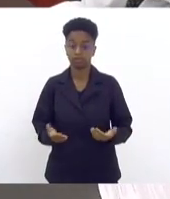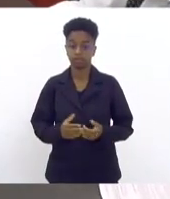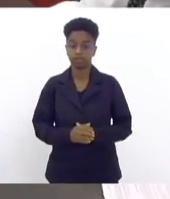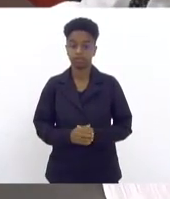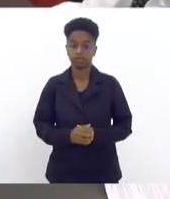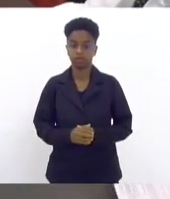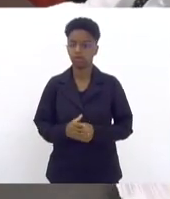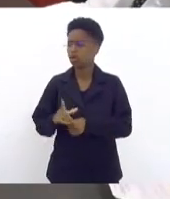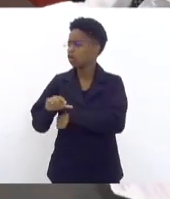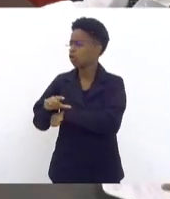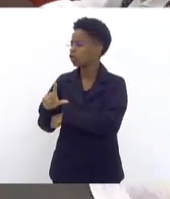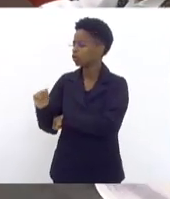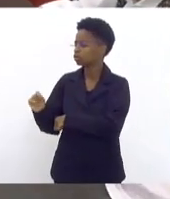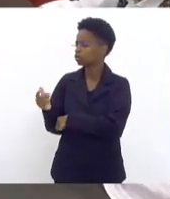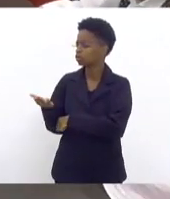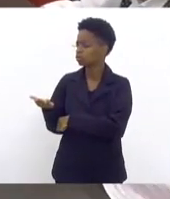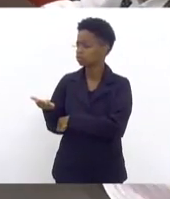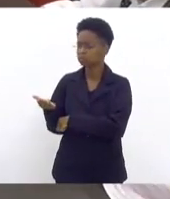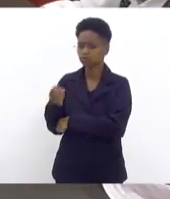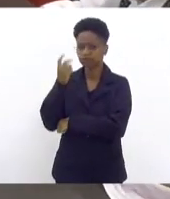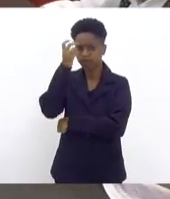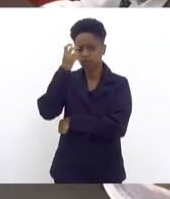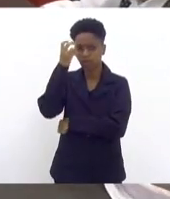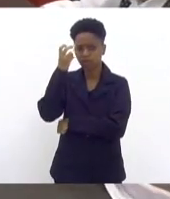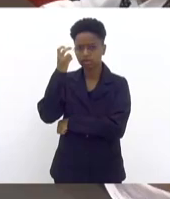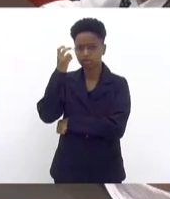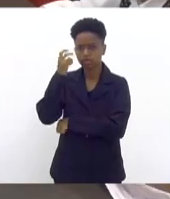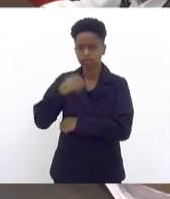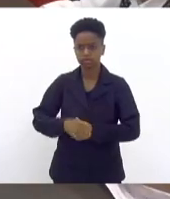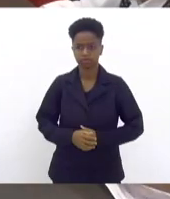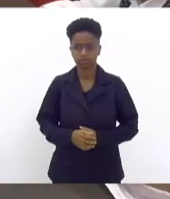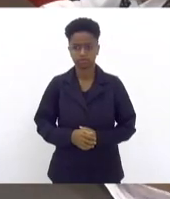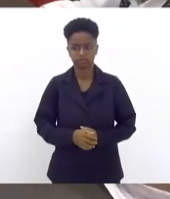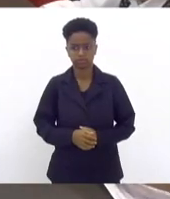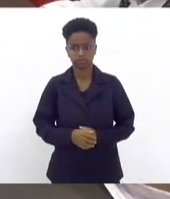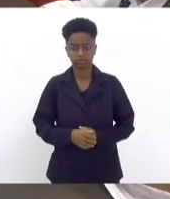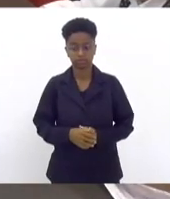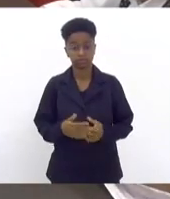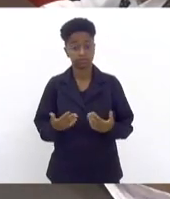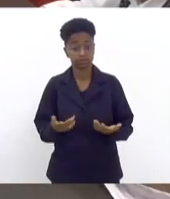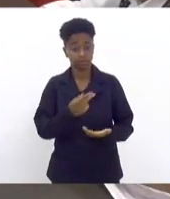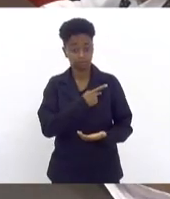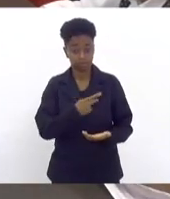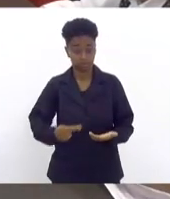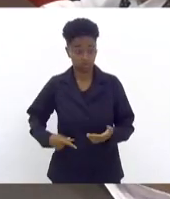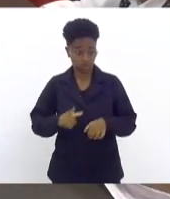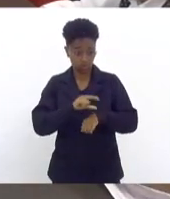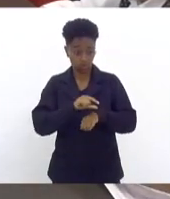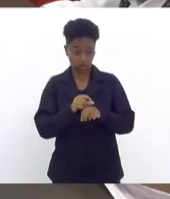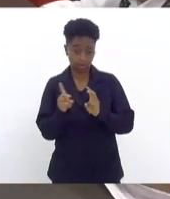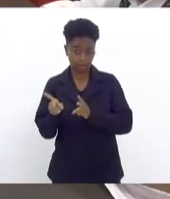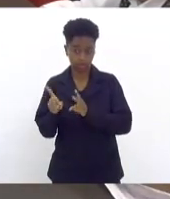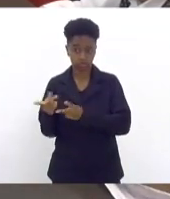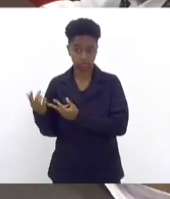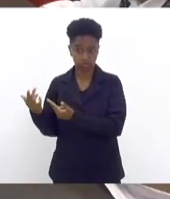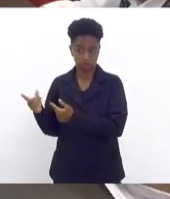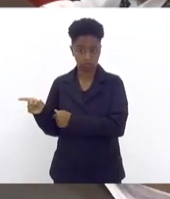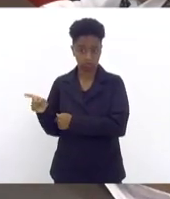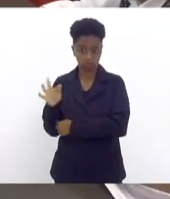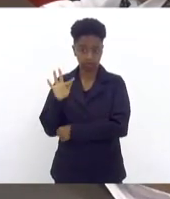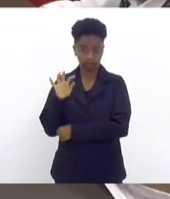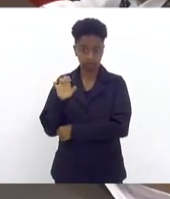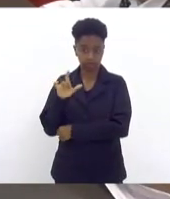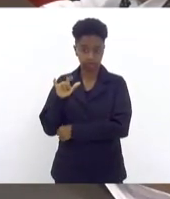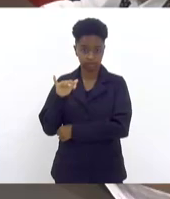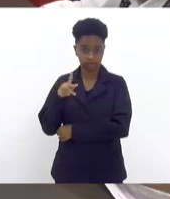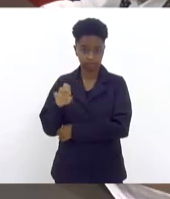Que horas Vossa Excelência tem que sair, deputada Verônica? Presidente, no mesmo horário aqui que o deputado Filipinho, acho que